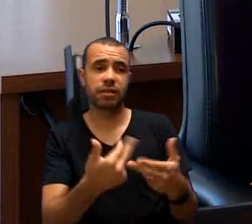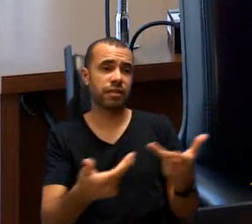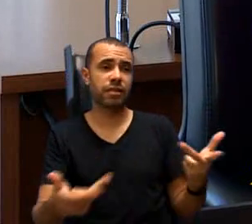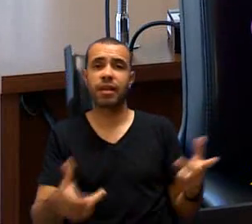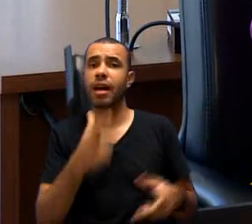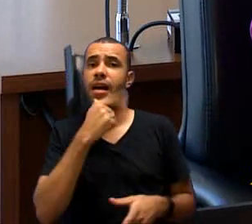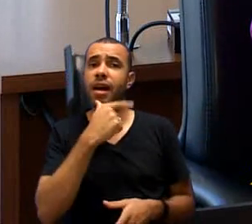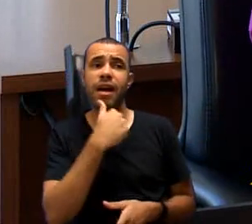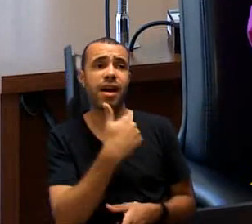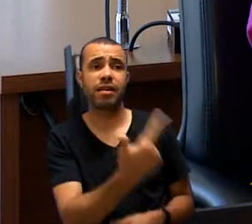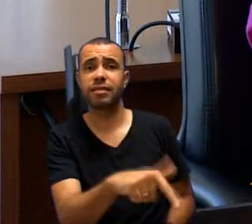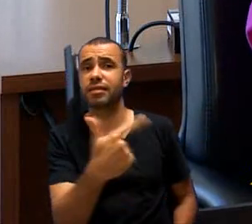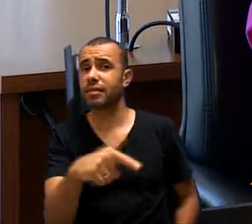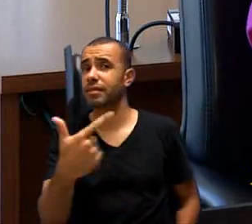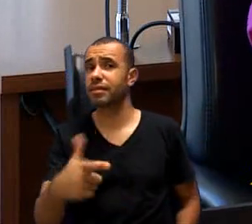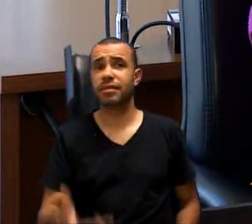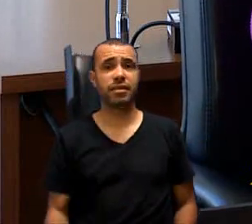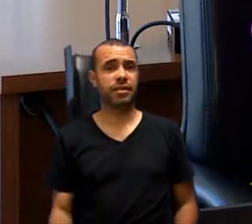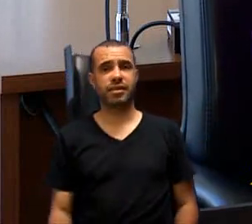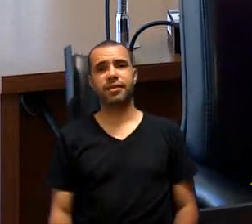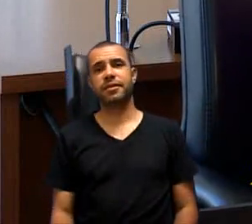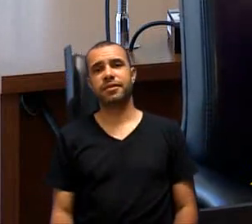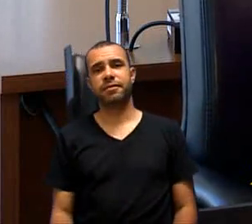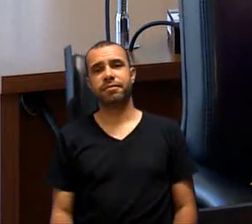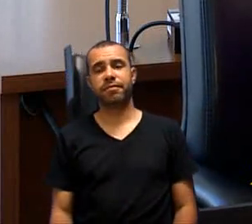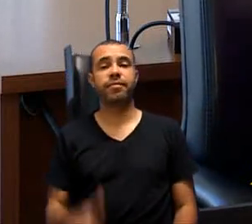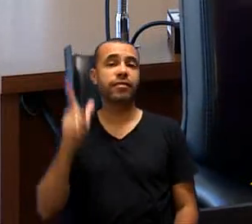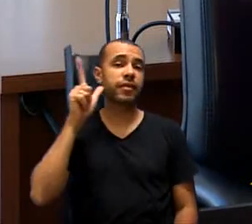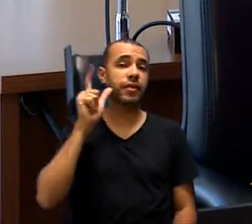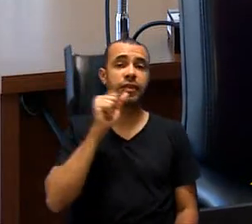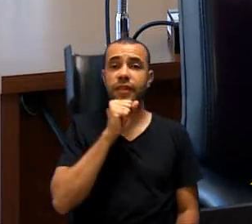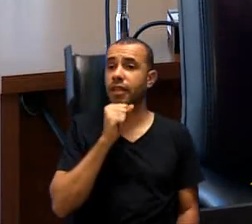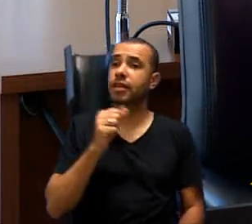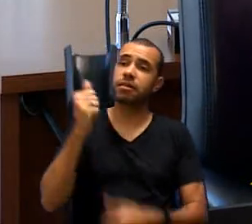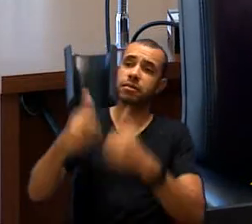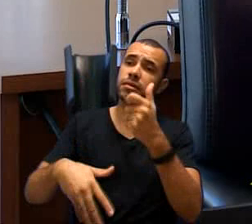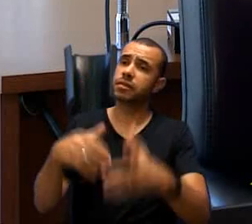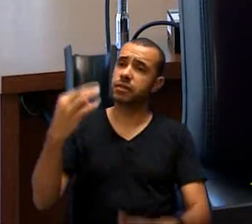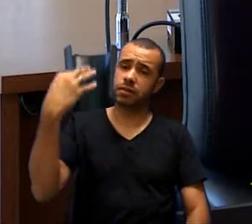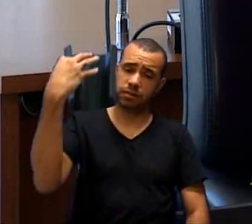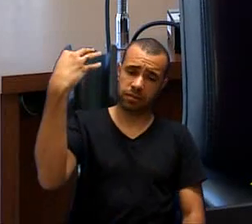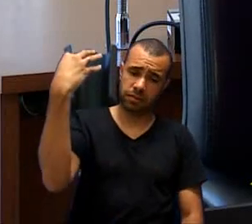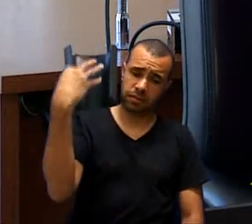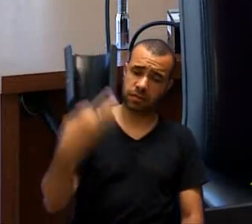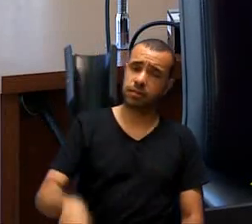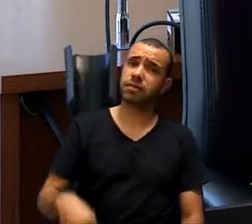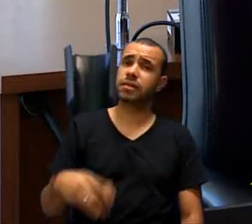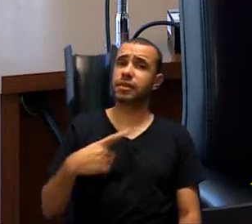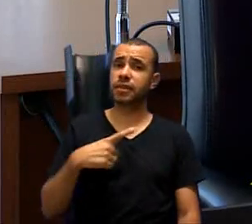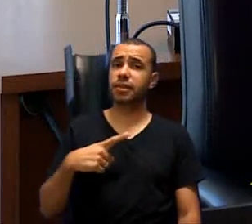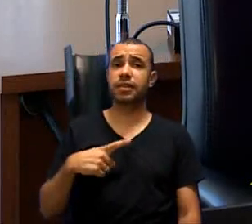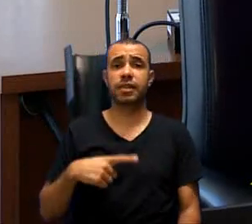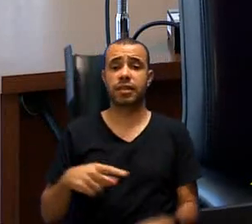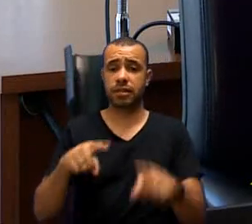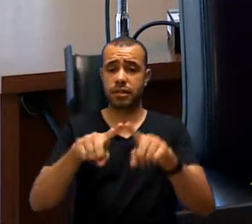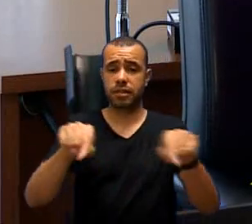Não, não tem água para isso. Luiz Santos também fala corretíssimo, os loteamentos fechados